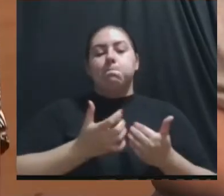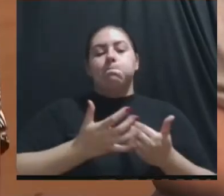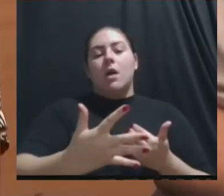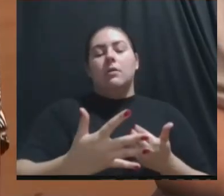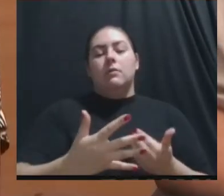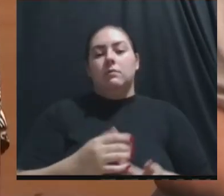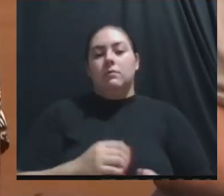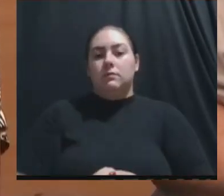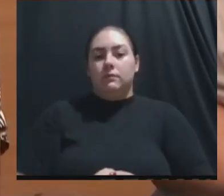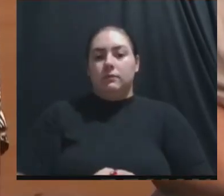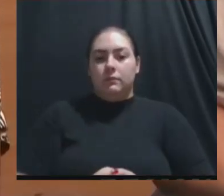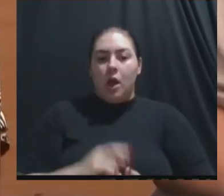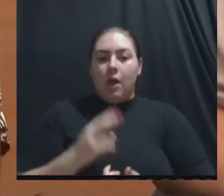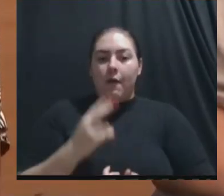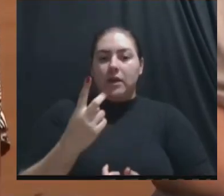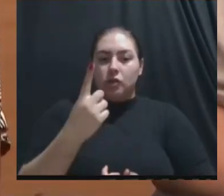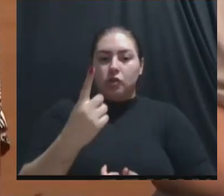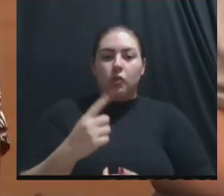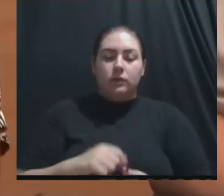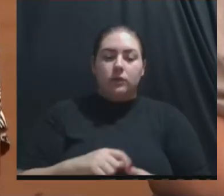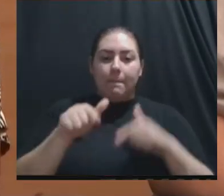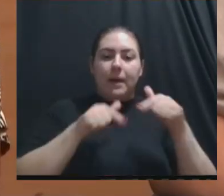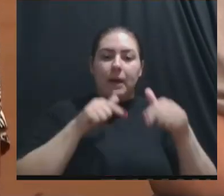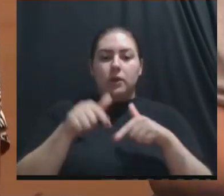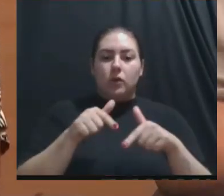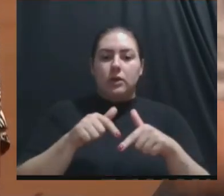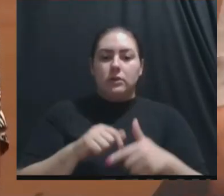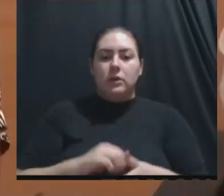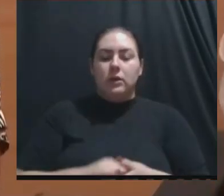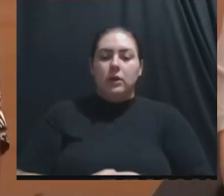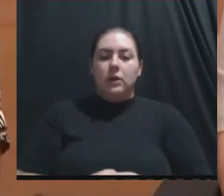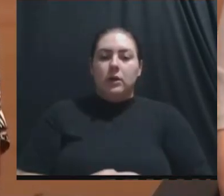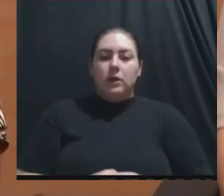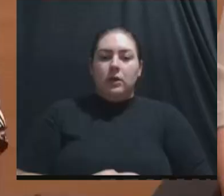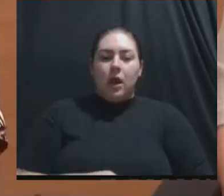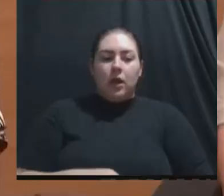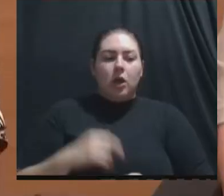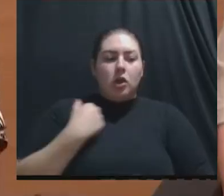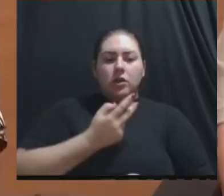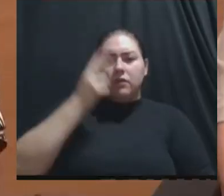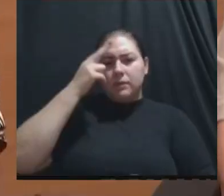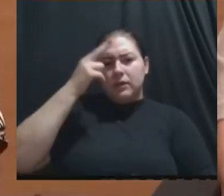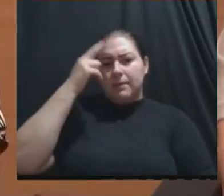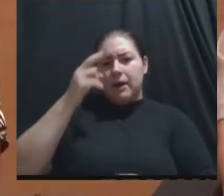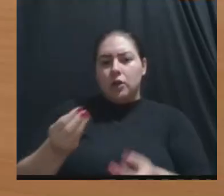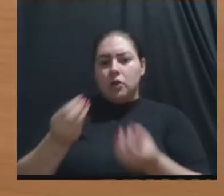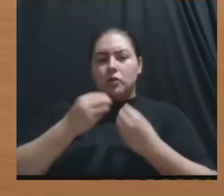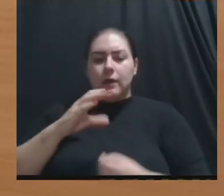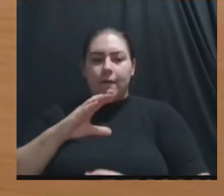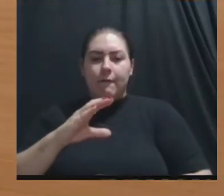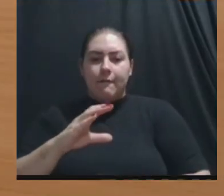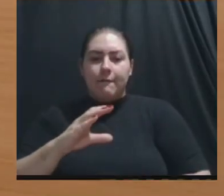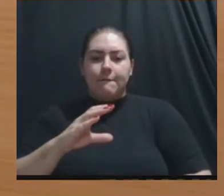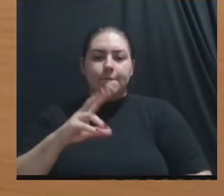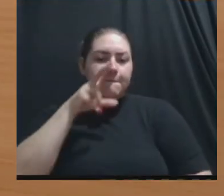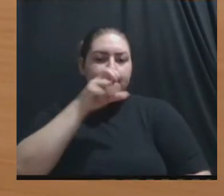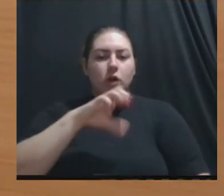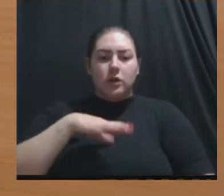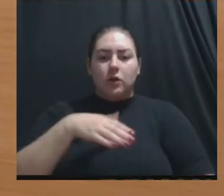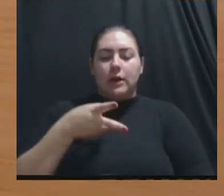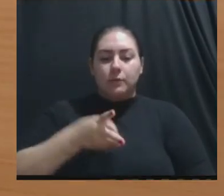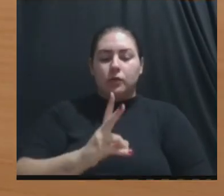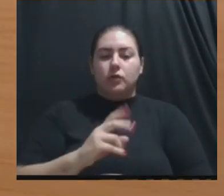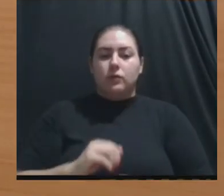trabalhadores assassinados nos dê força, coragem e compromisso para seguir em frente. A superlotação